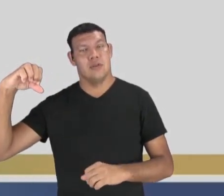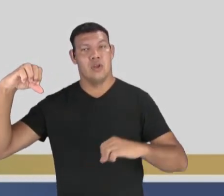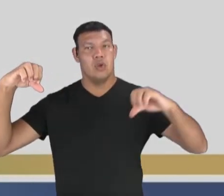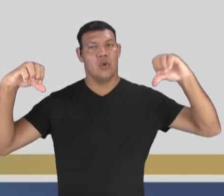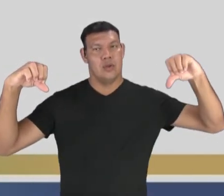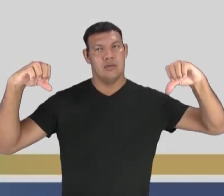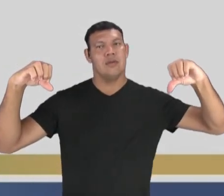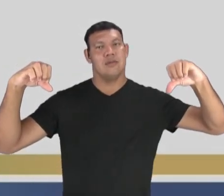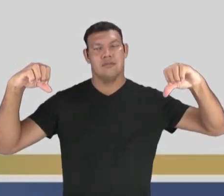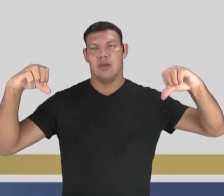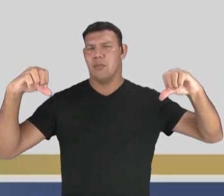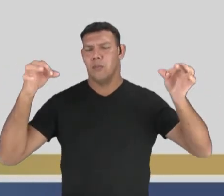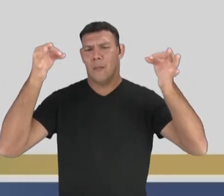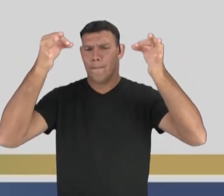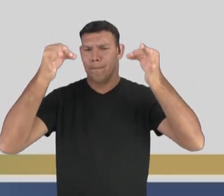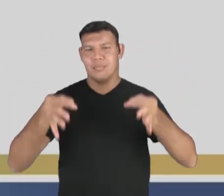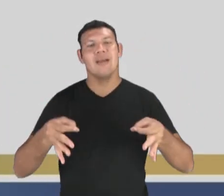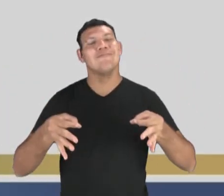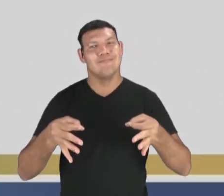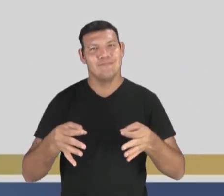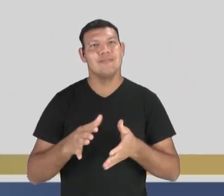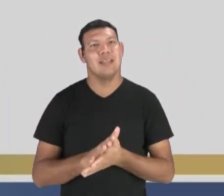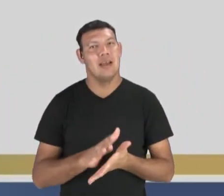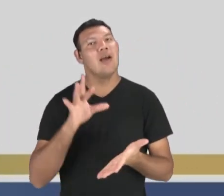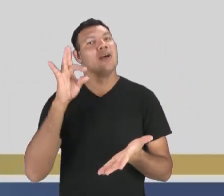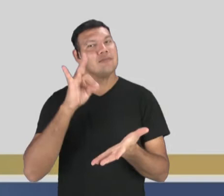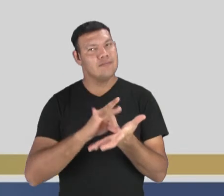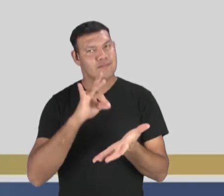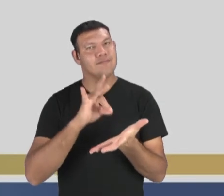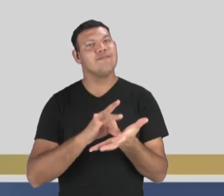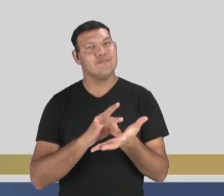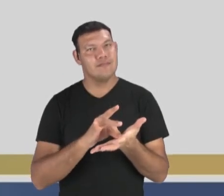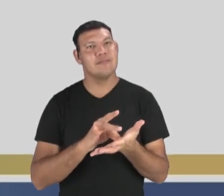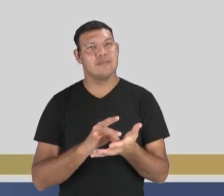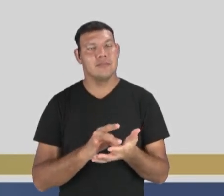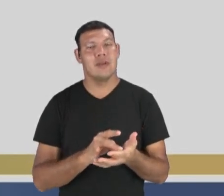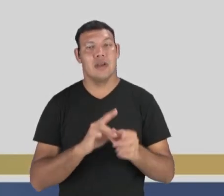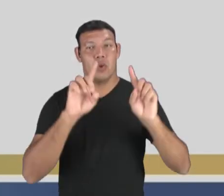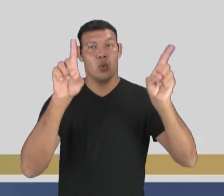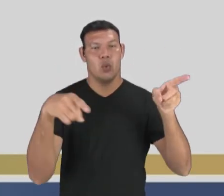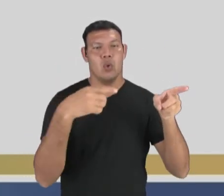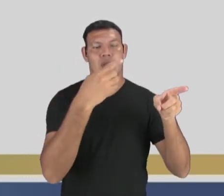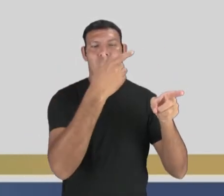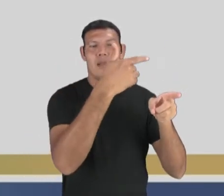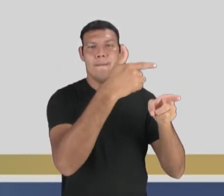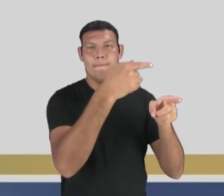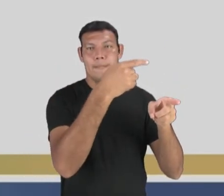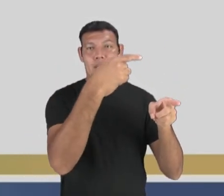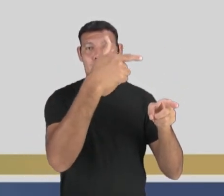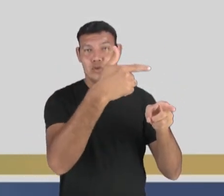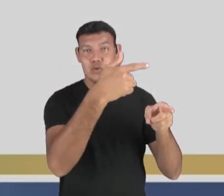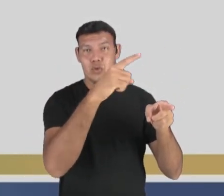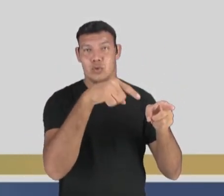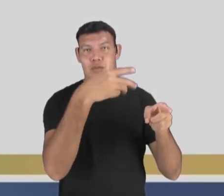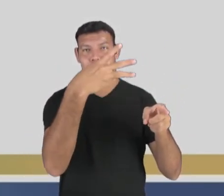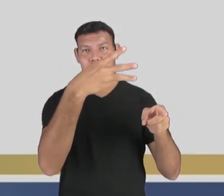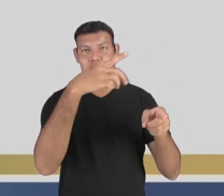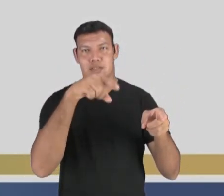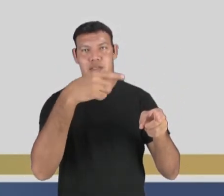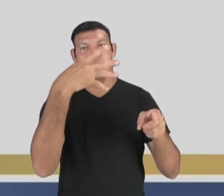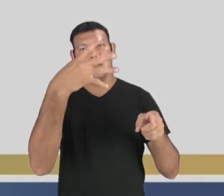segundo, perfeito. Então, esse terno ordenado menos 2, 3 e 4, ele